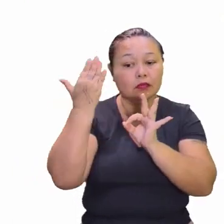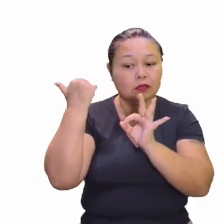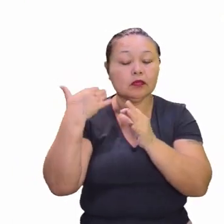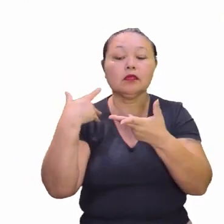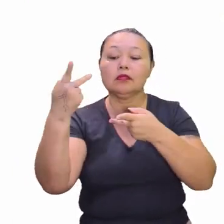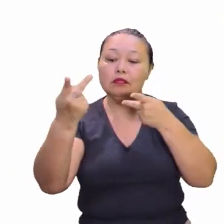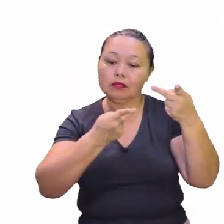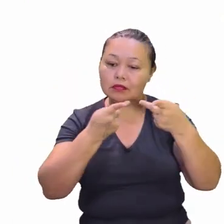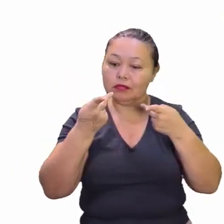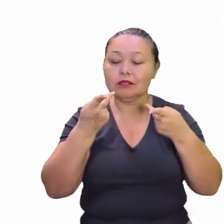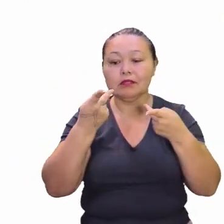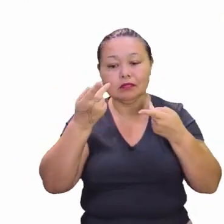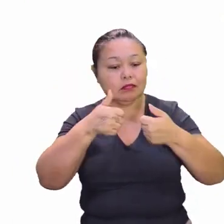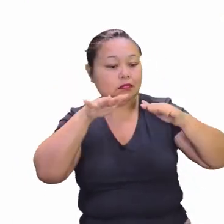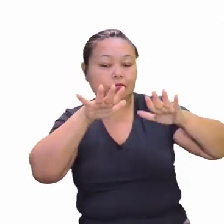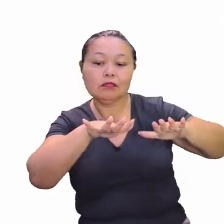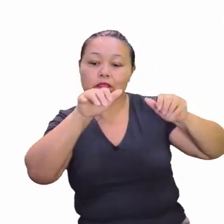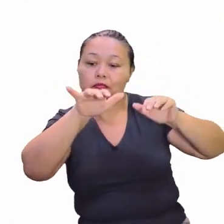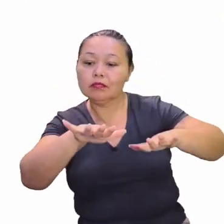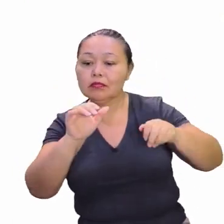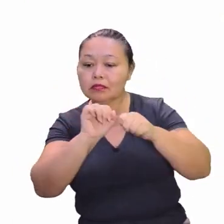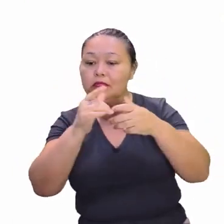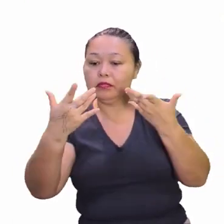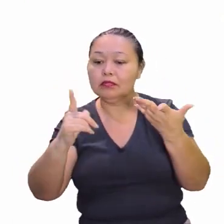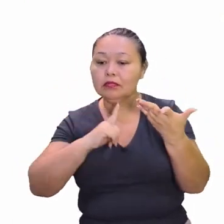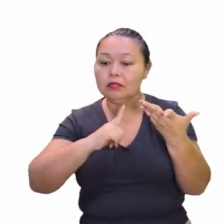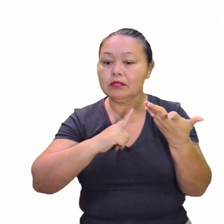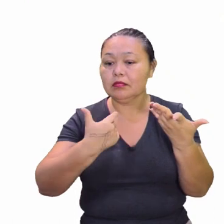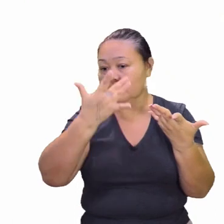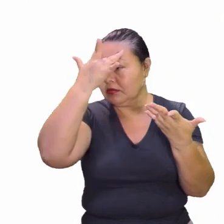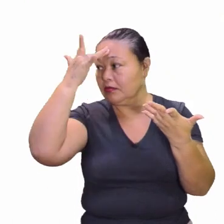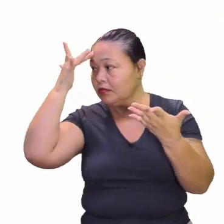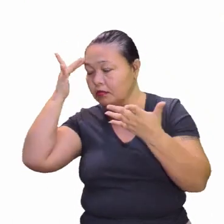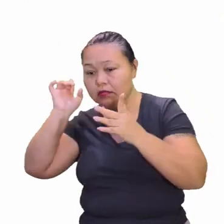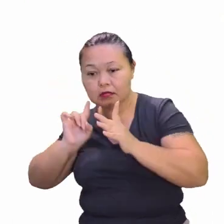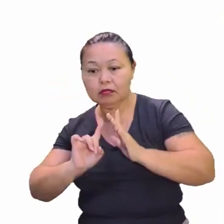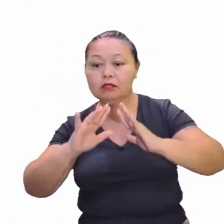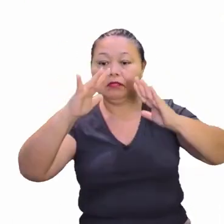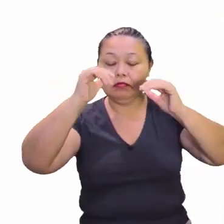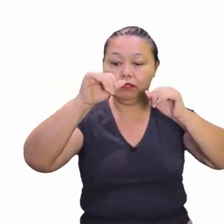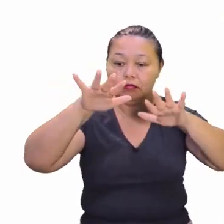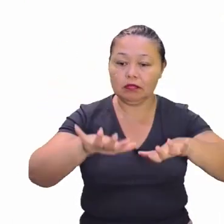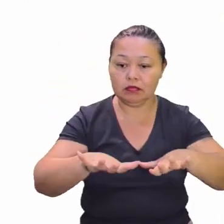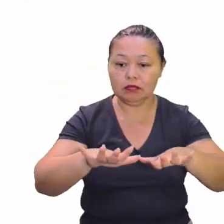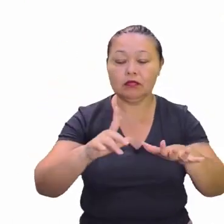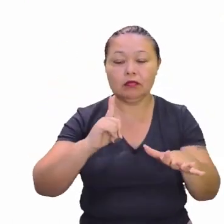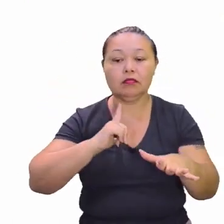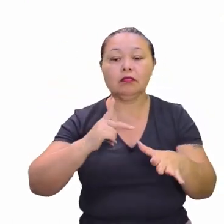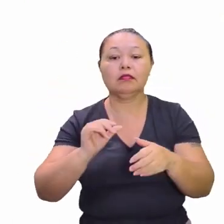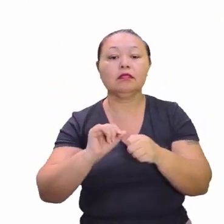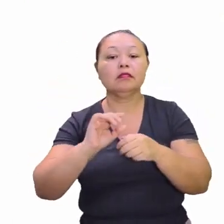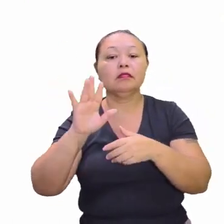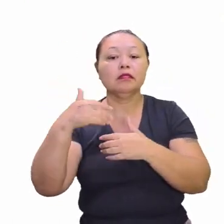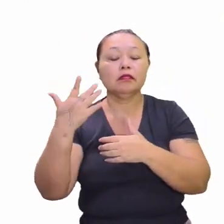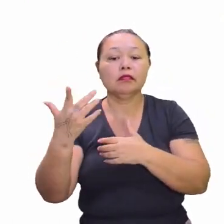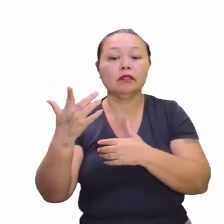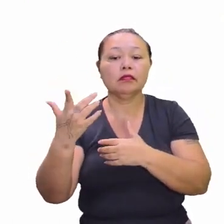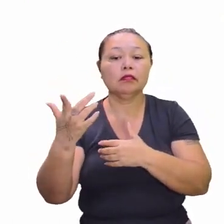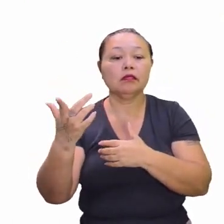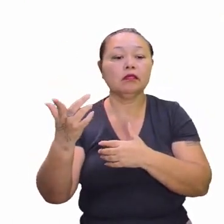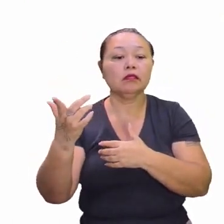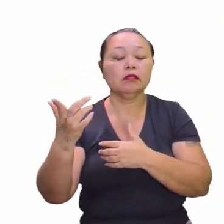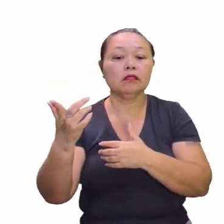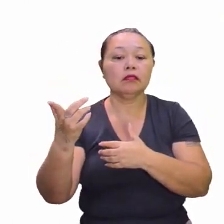vimos, né, os projetos de assentamentos dirigidos, inclusive é PAD, né? Projeto de assentamento dirigido. Muito